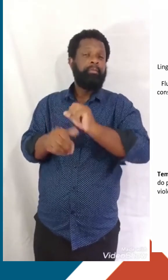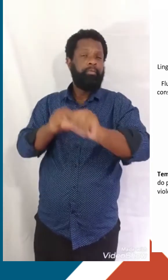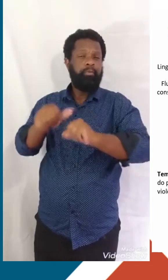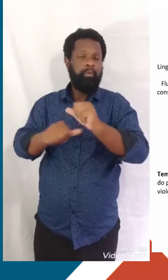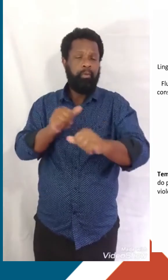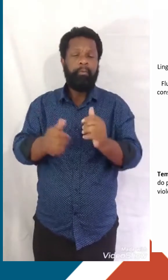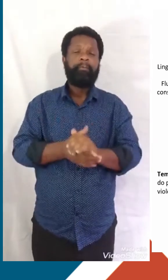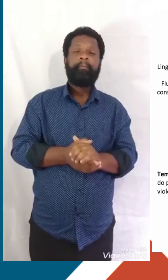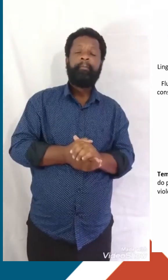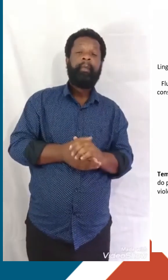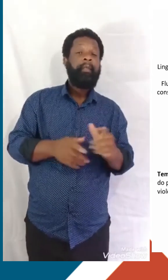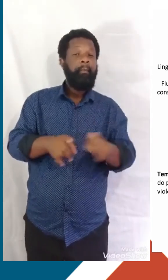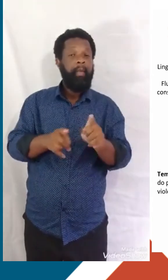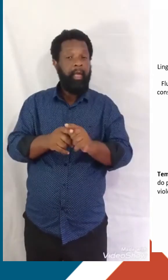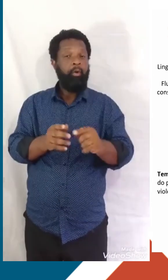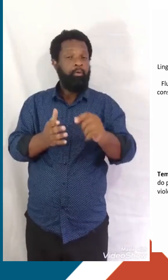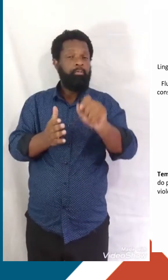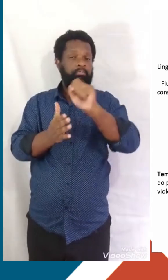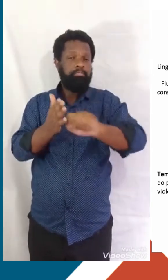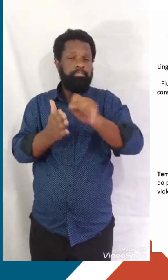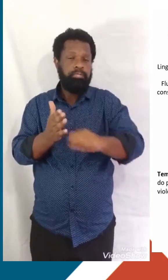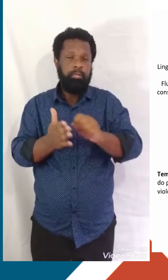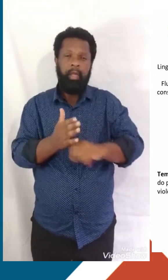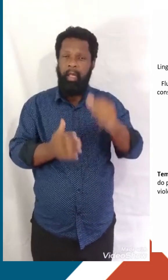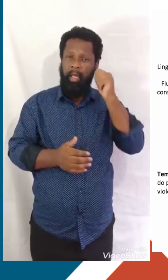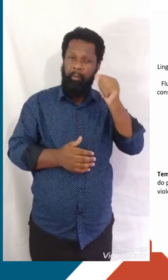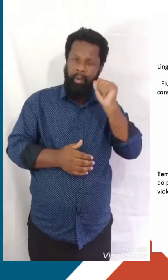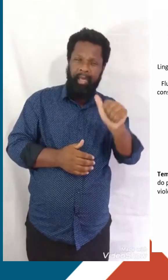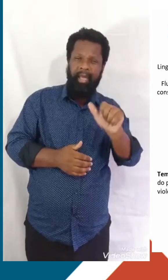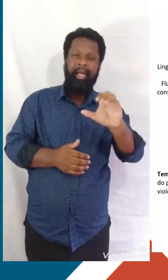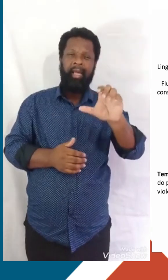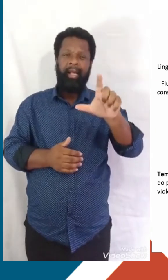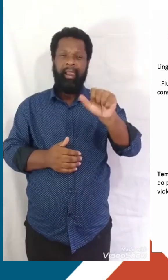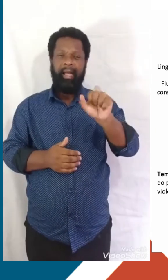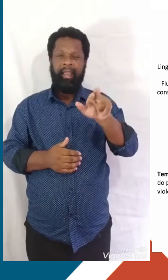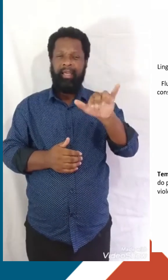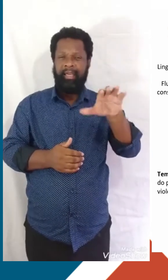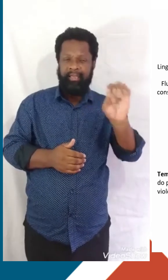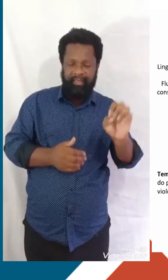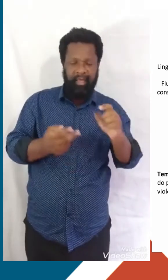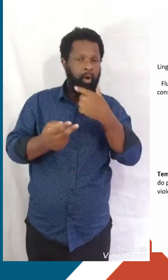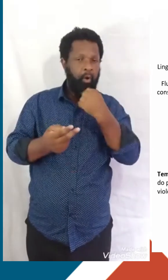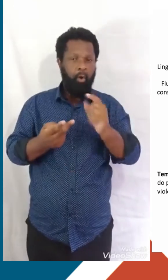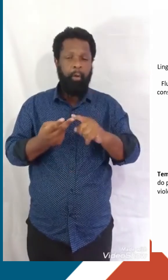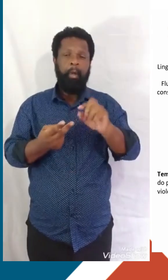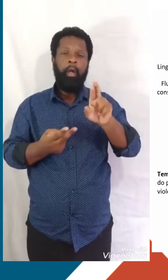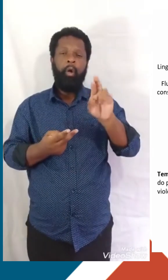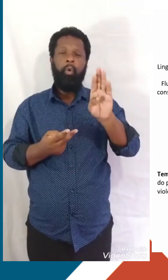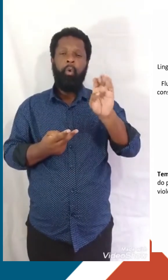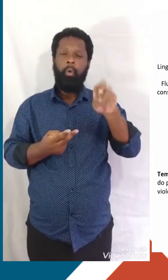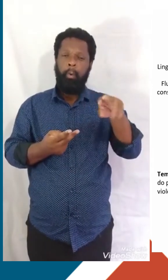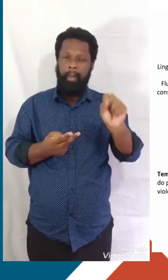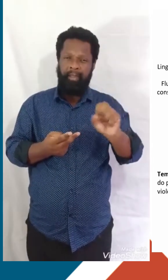crônicas, e a produção literária de autores como Clarice Lispector, Rubem Braga, Guimarães Rosa, Fernando